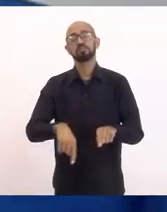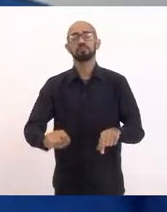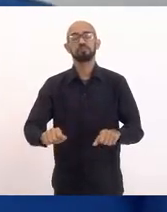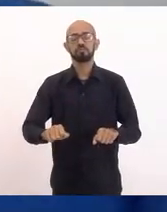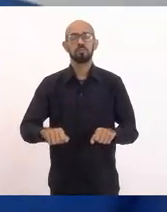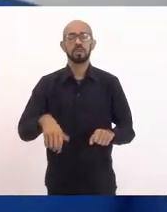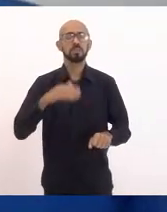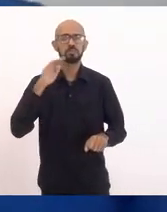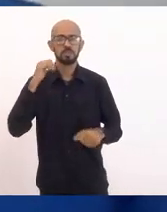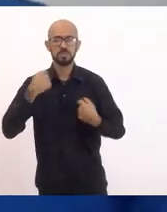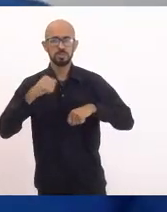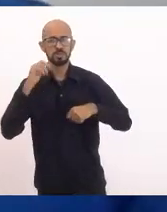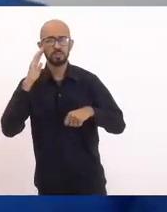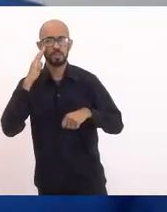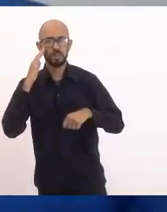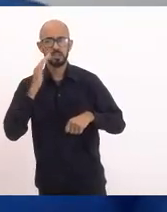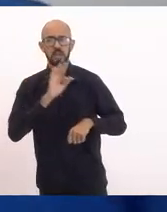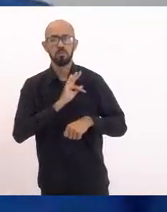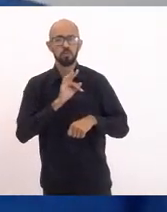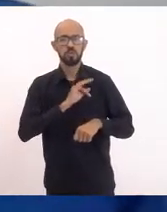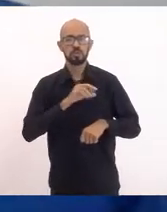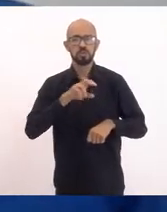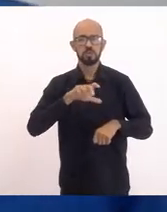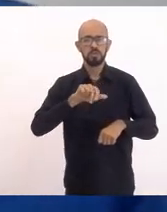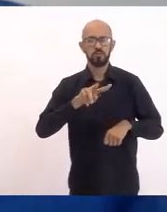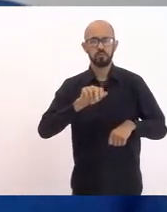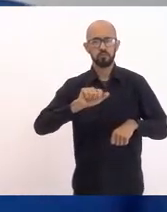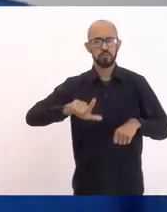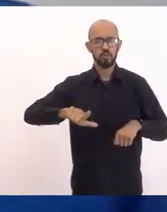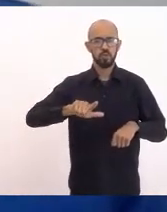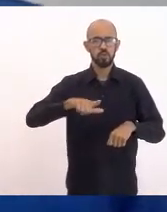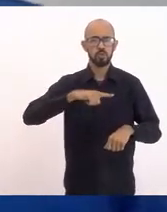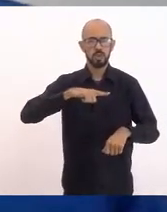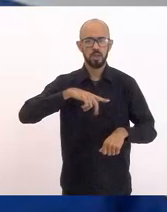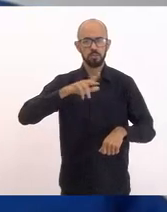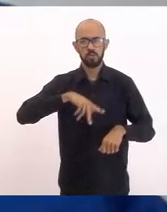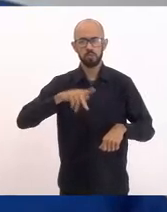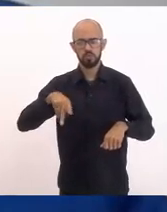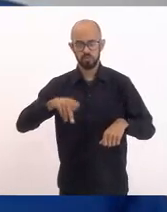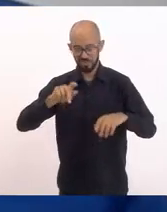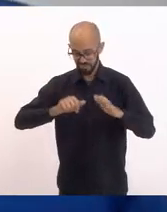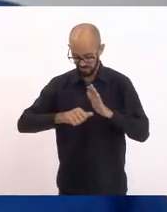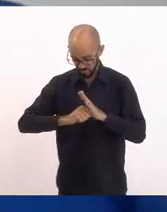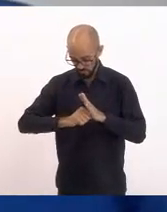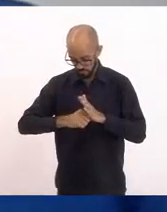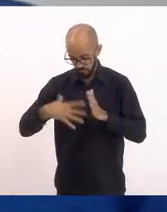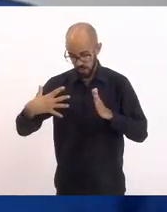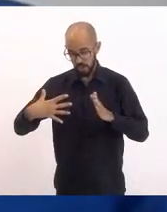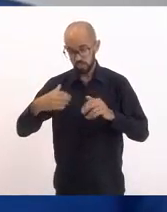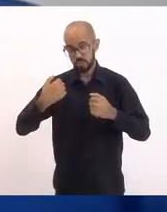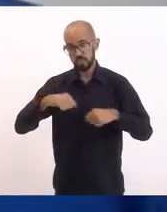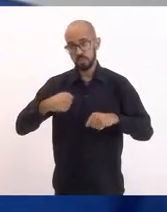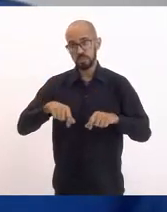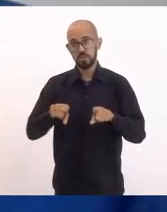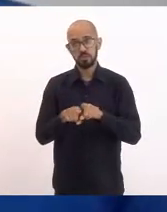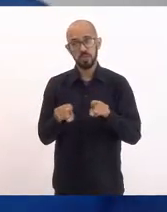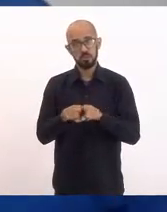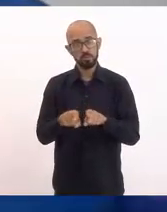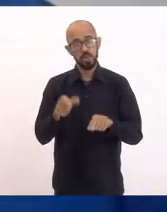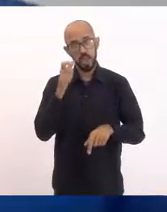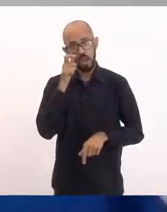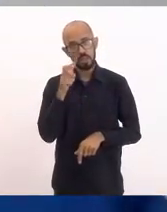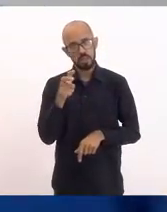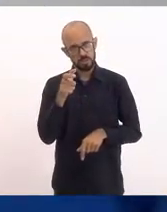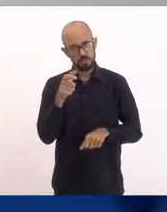gente tem a Polícia Civil, a gente tem os professores, tem toda uma classe de servidores que merece respeito, merece atenção e